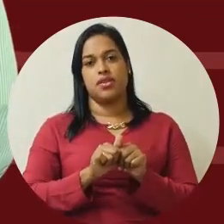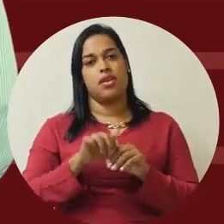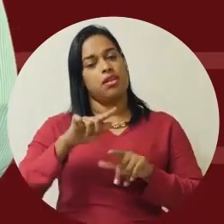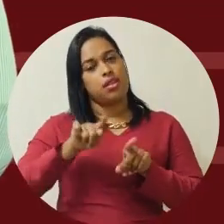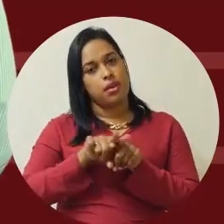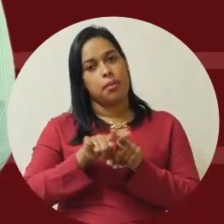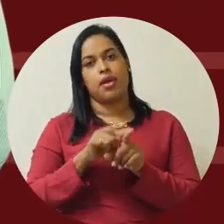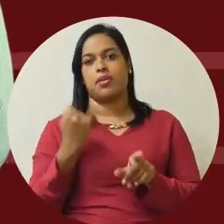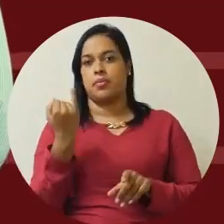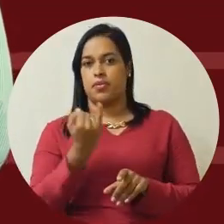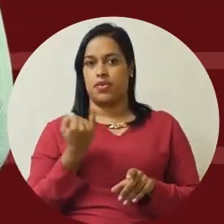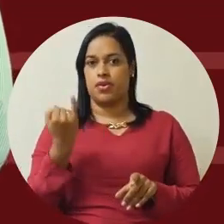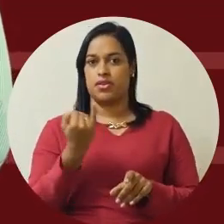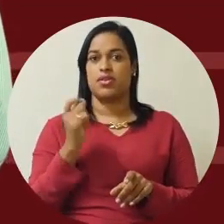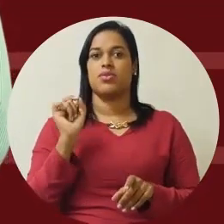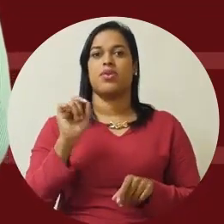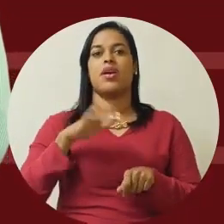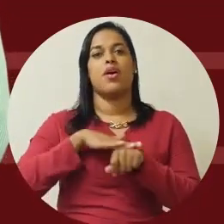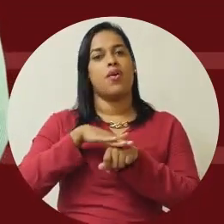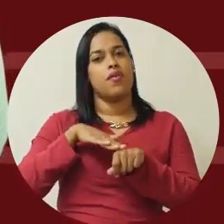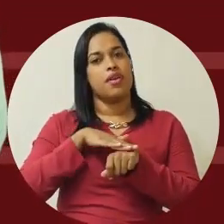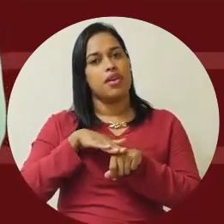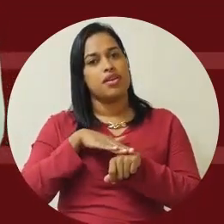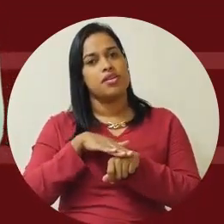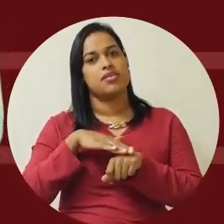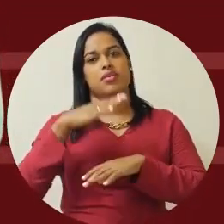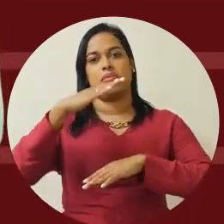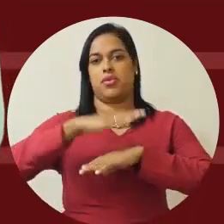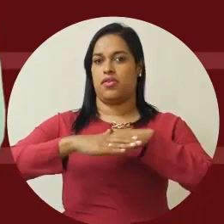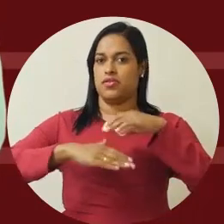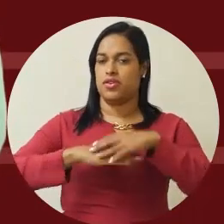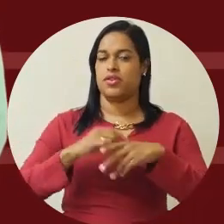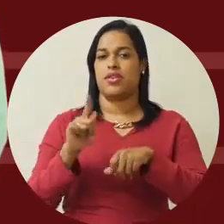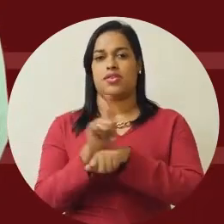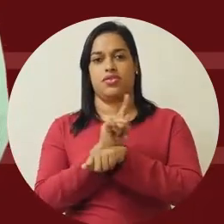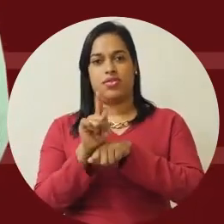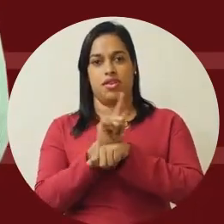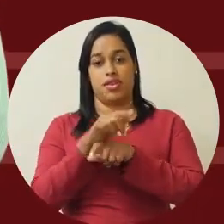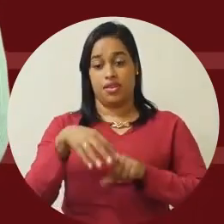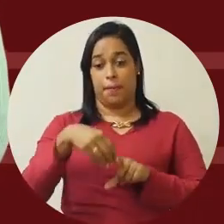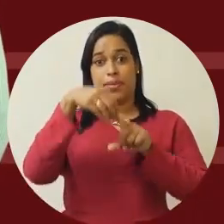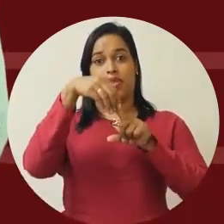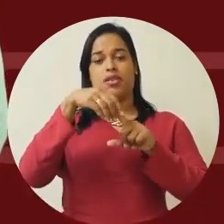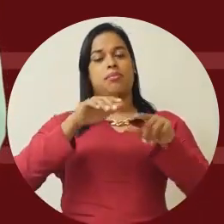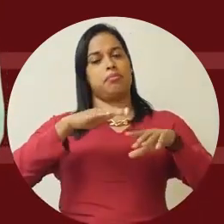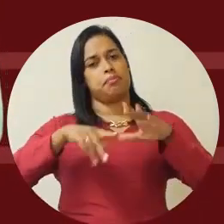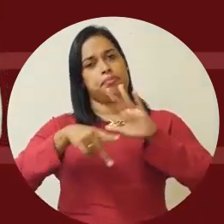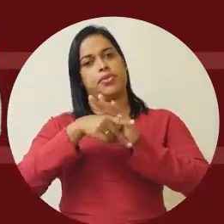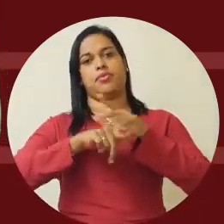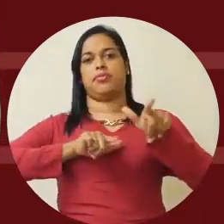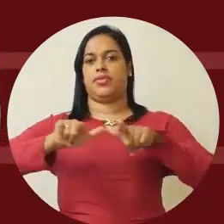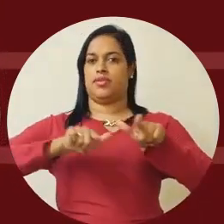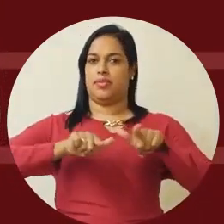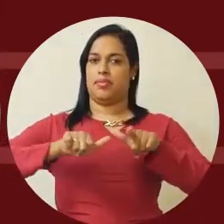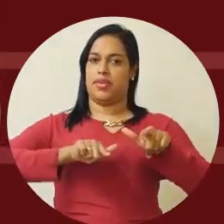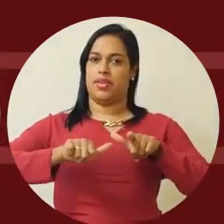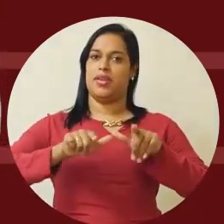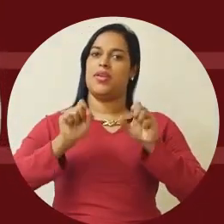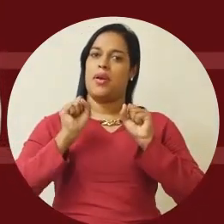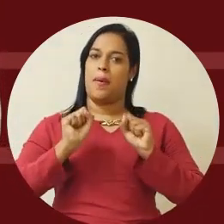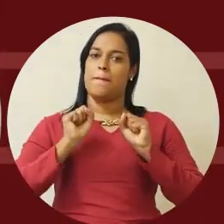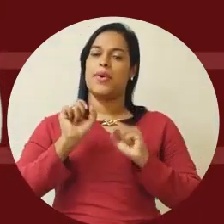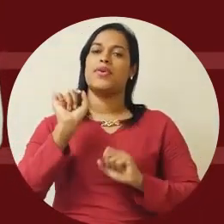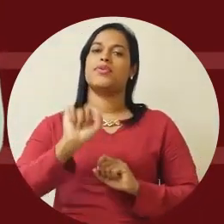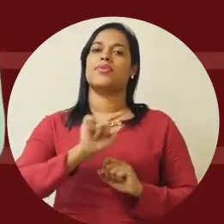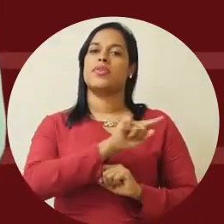importante a conversa os encarregados e gerentes e principalmente com os próprios trabalhadores podem entrar pode